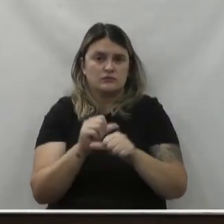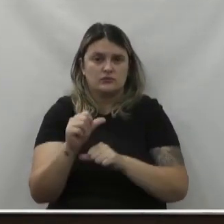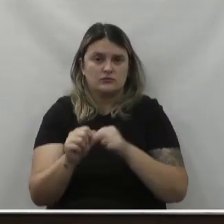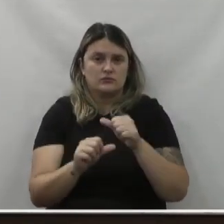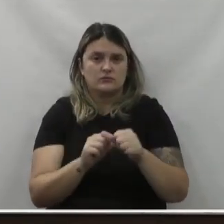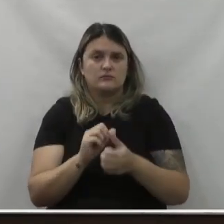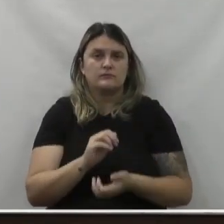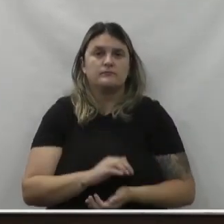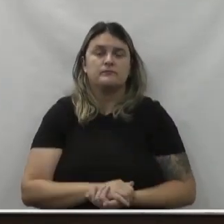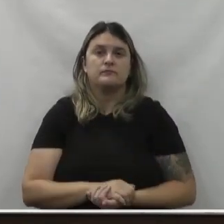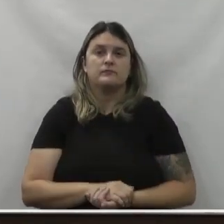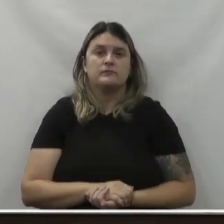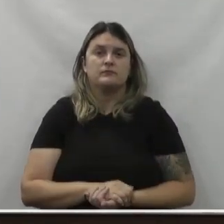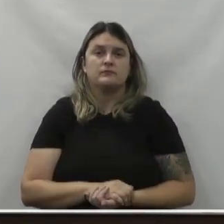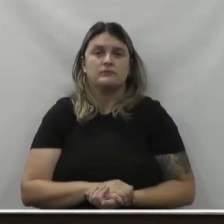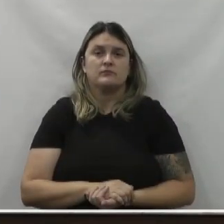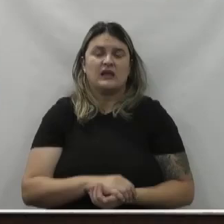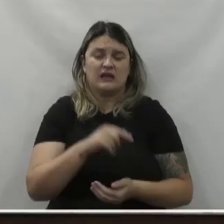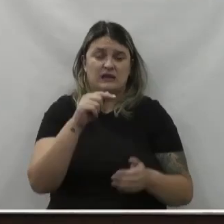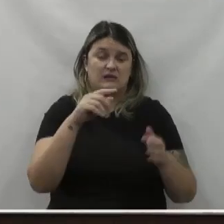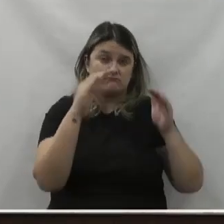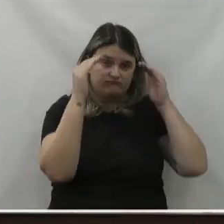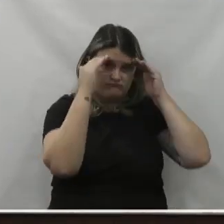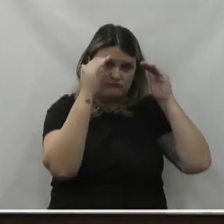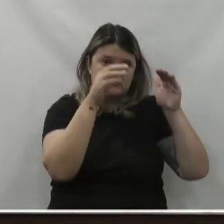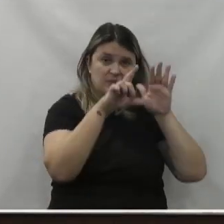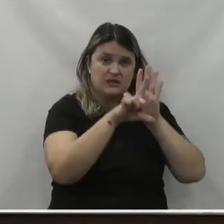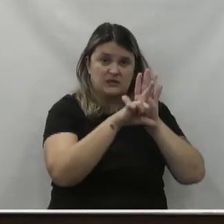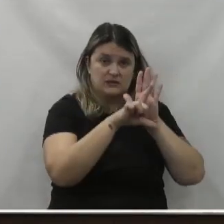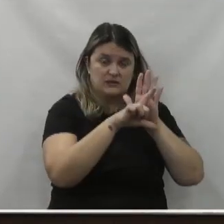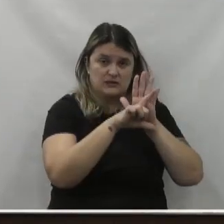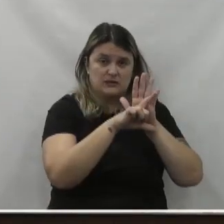Justificativa. A regulamentação da Lei Ordinária número